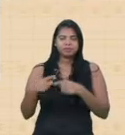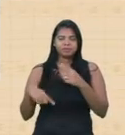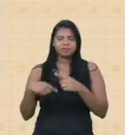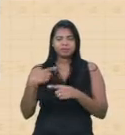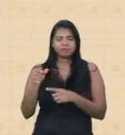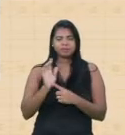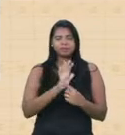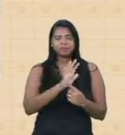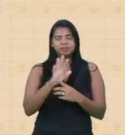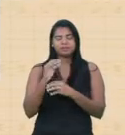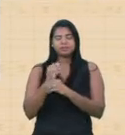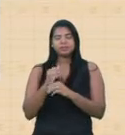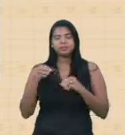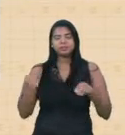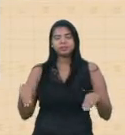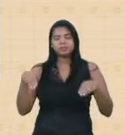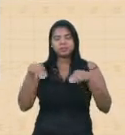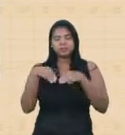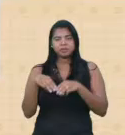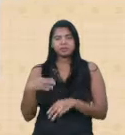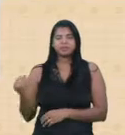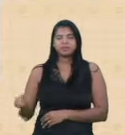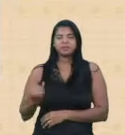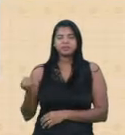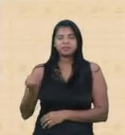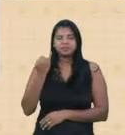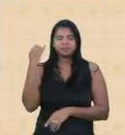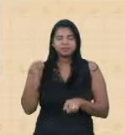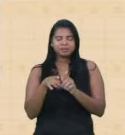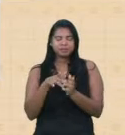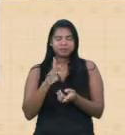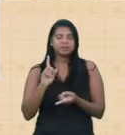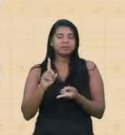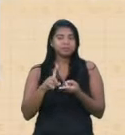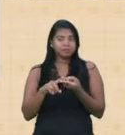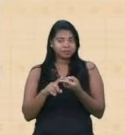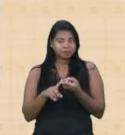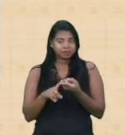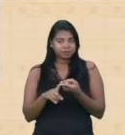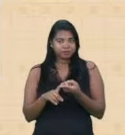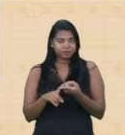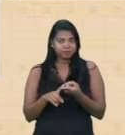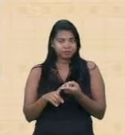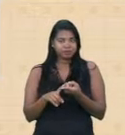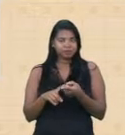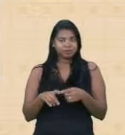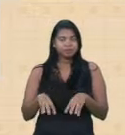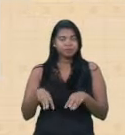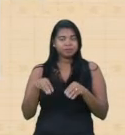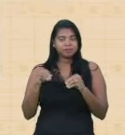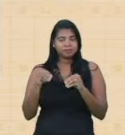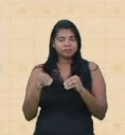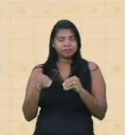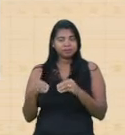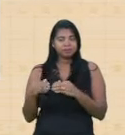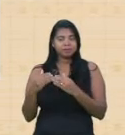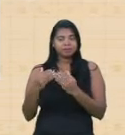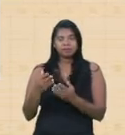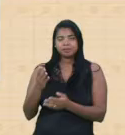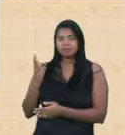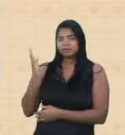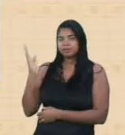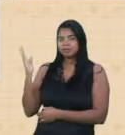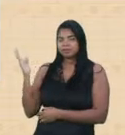campo magnético. E a importância desse campo magnético gerado pela Terra está não só apenas na navegação, mas também em todos